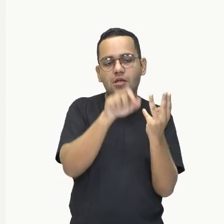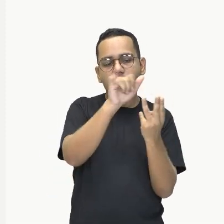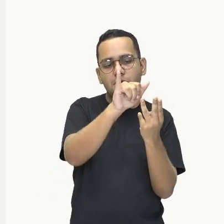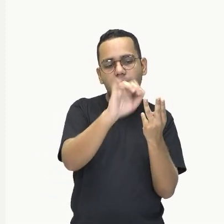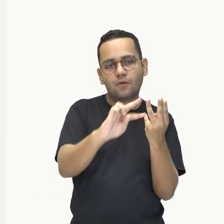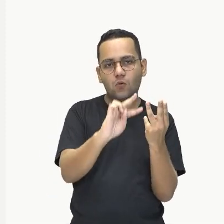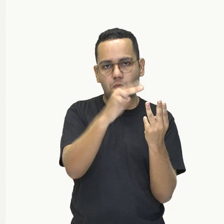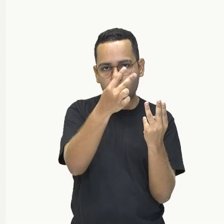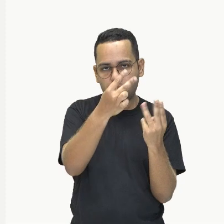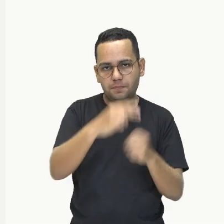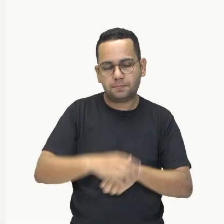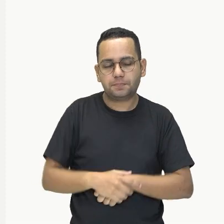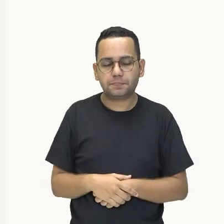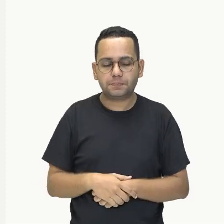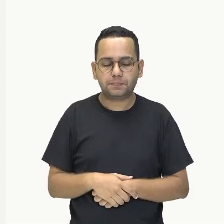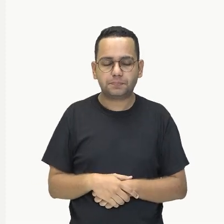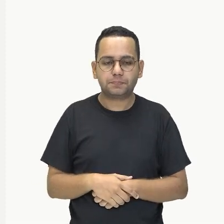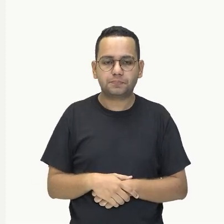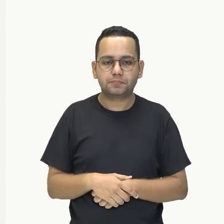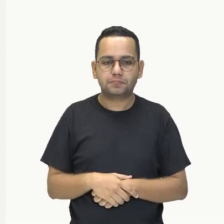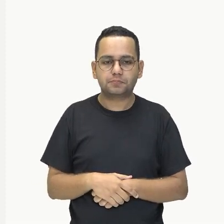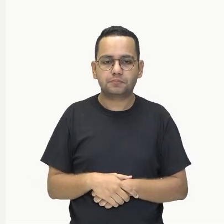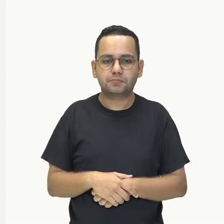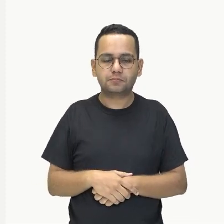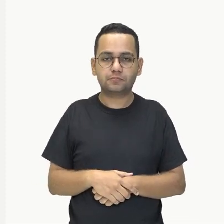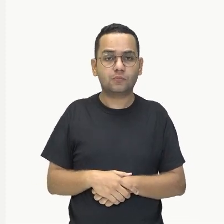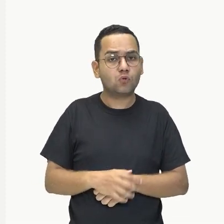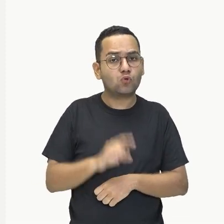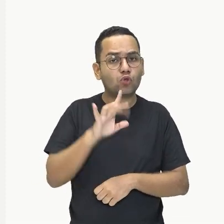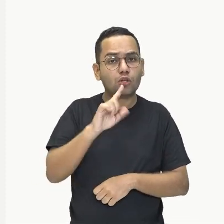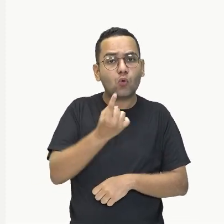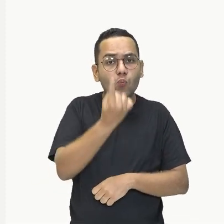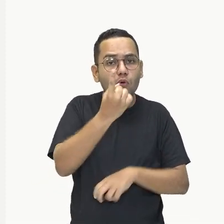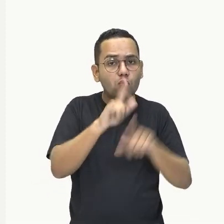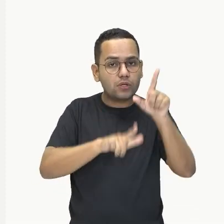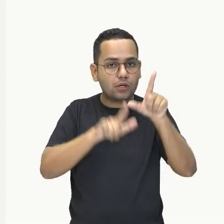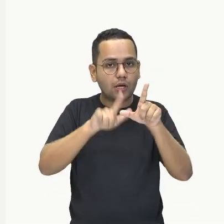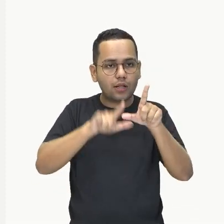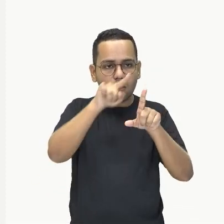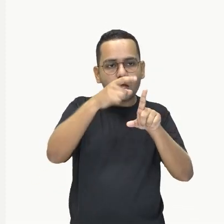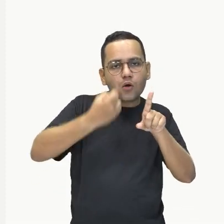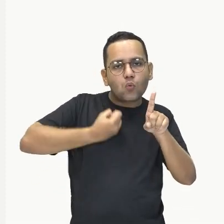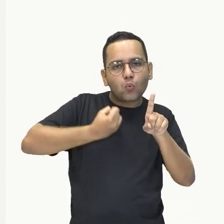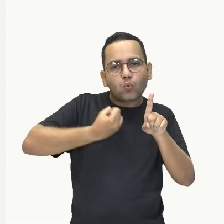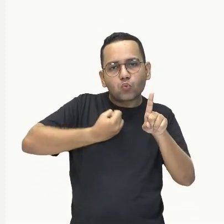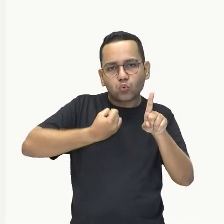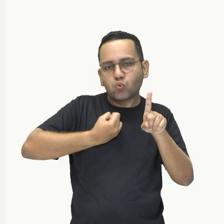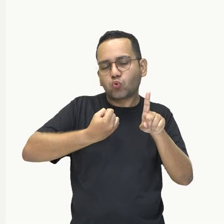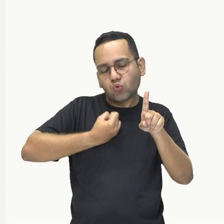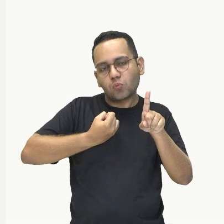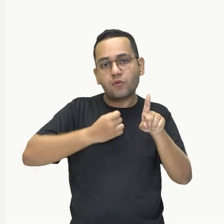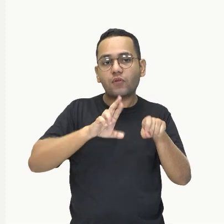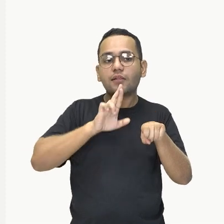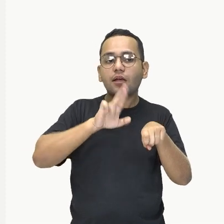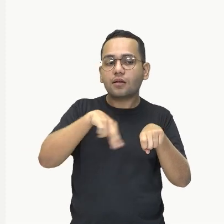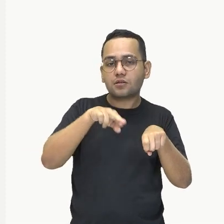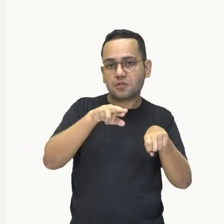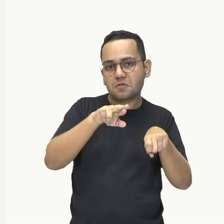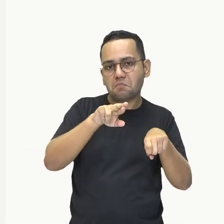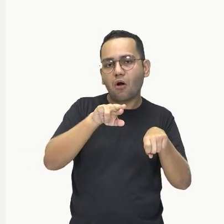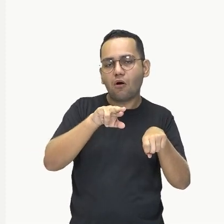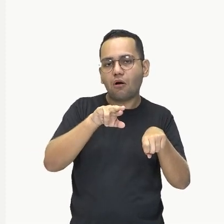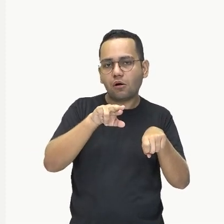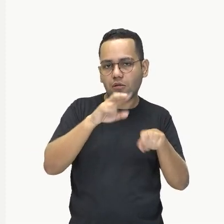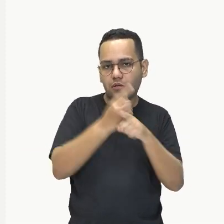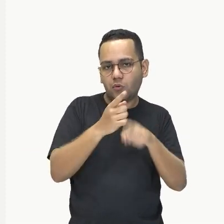ao quadrado. Novamente, eu só tenho uma letra, então o expoente vai me dizer qual é o grau, que